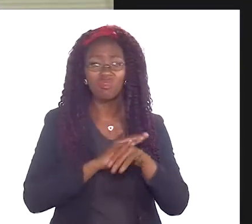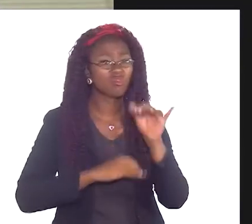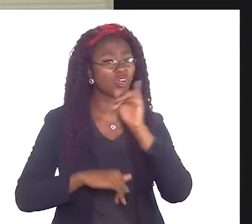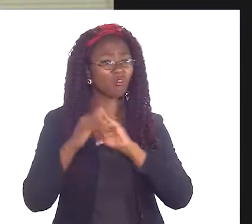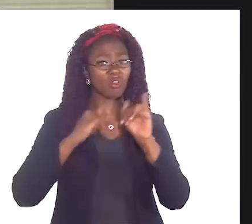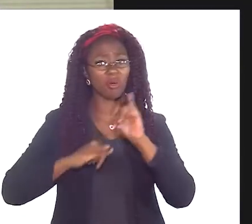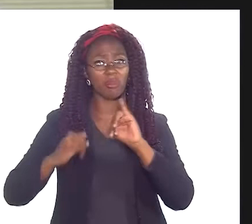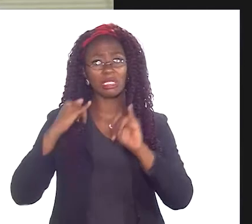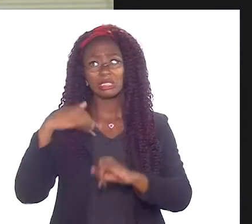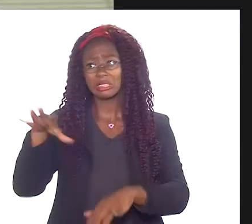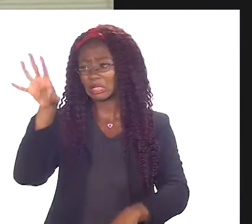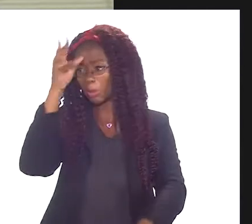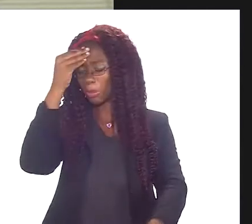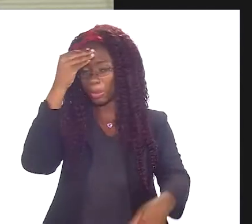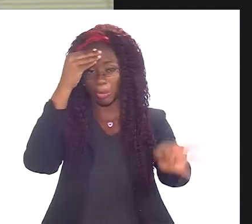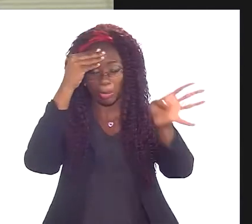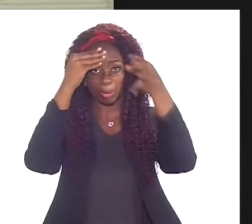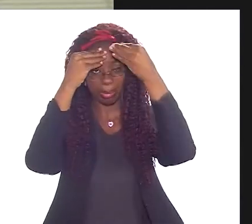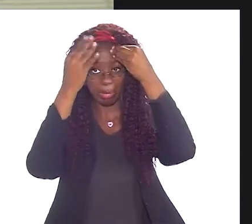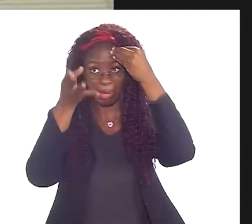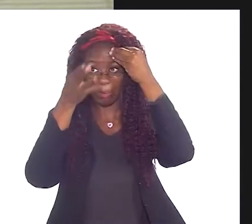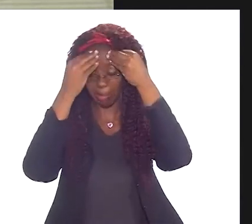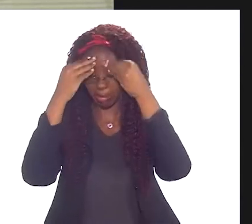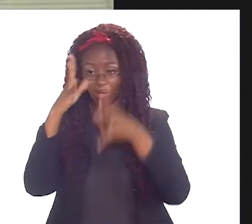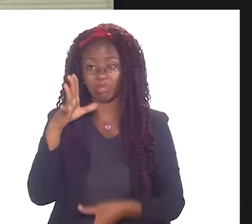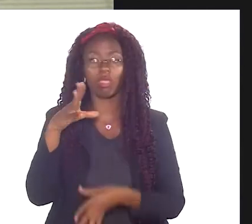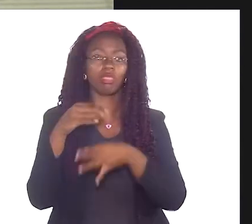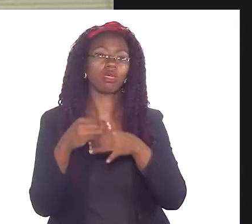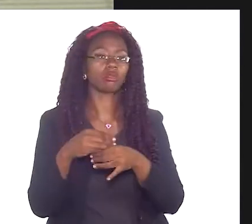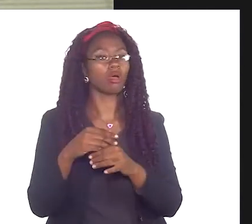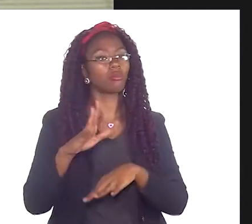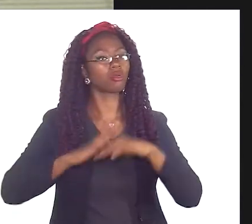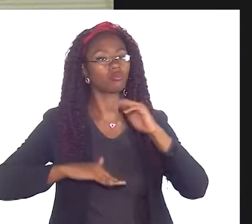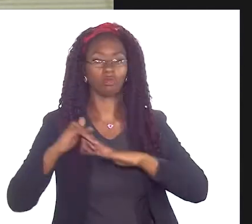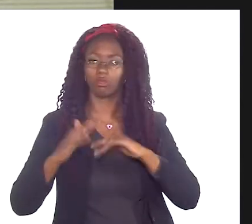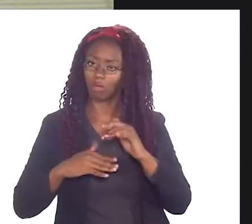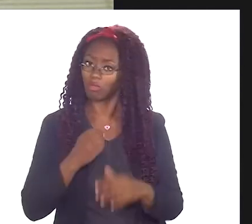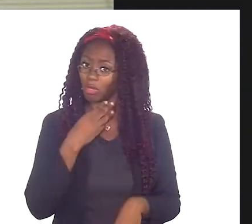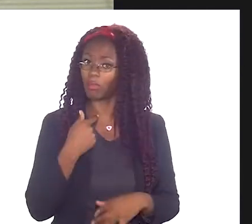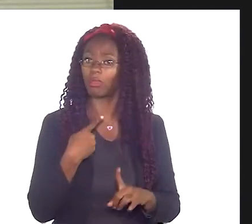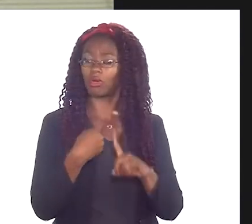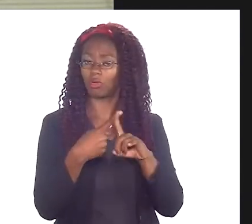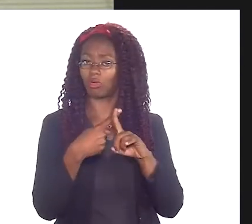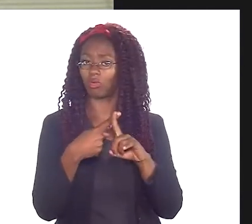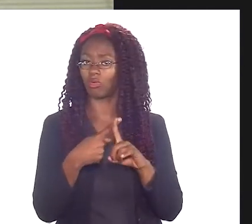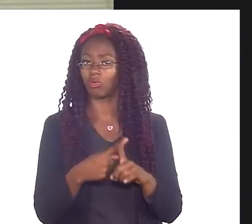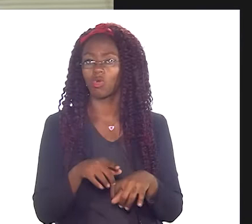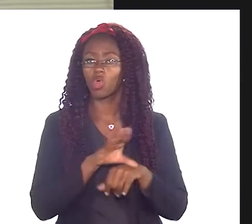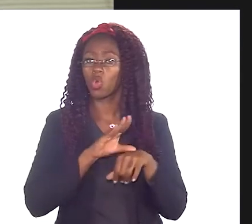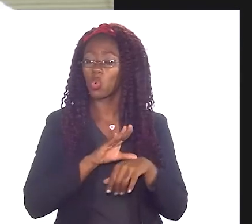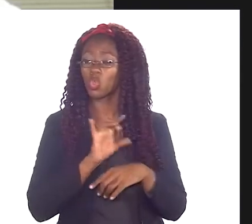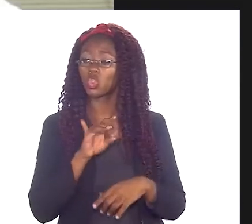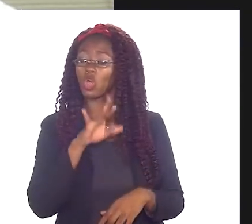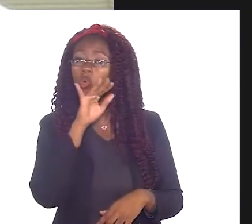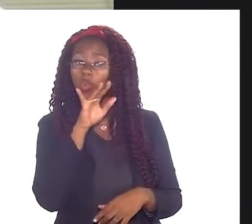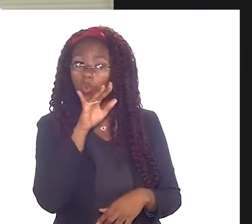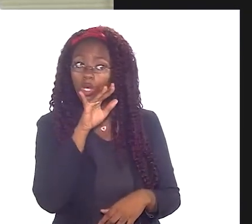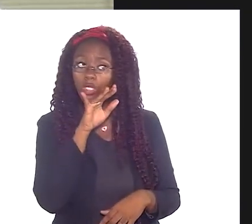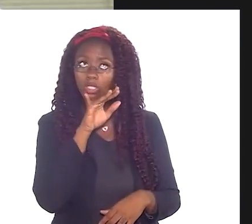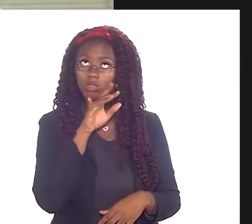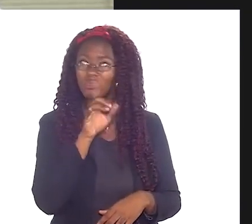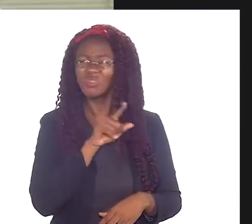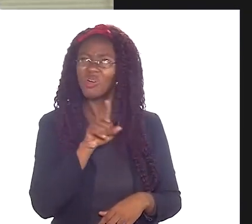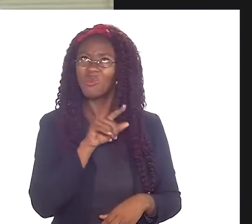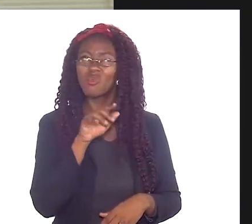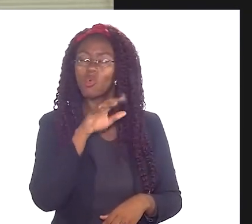positivo. Qualquer informação que você agregue ao seu perfil profissional, ela é positiva. O curso ele só é ruim, não é ruim, mas